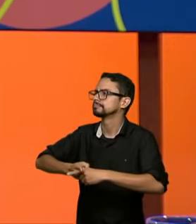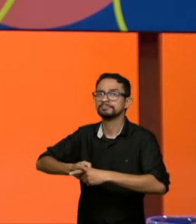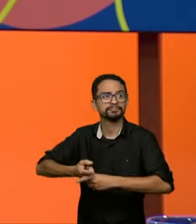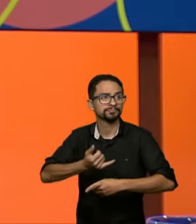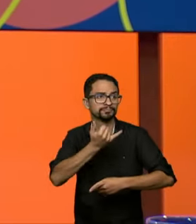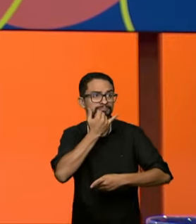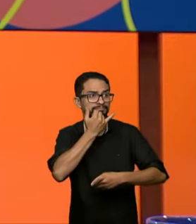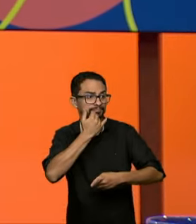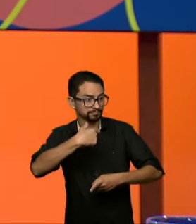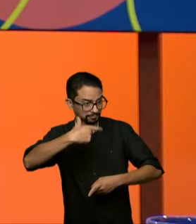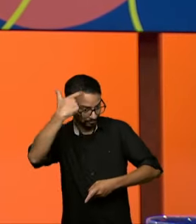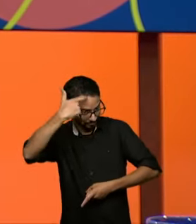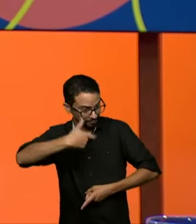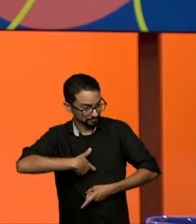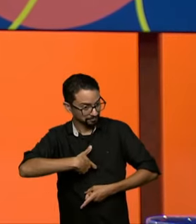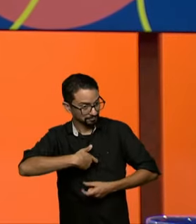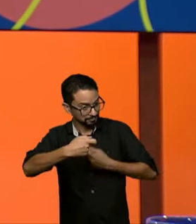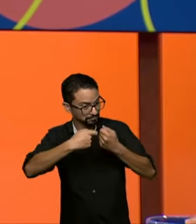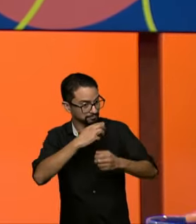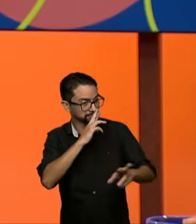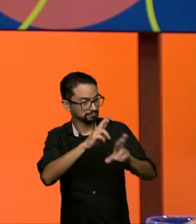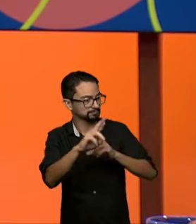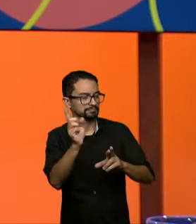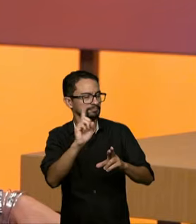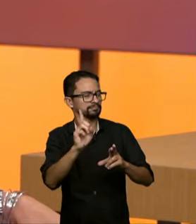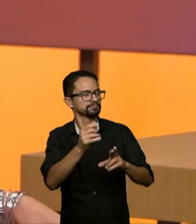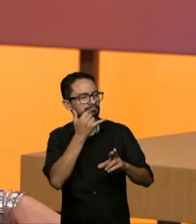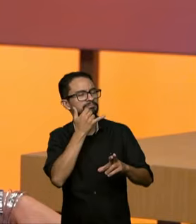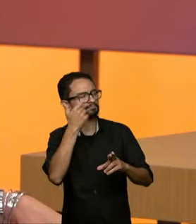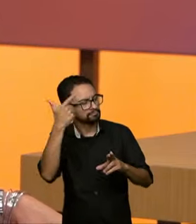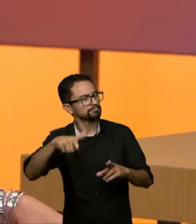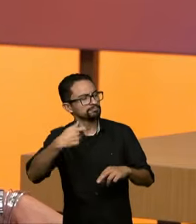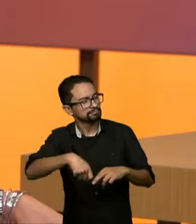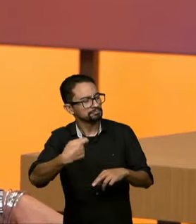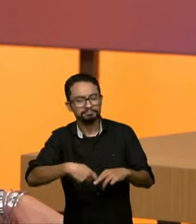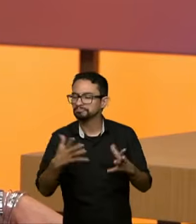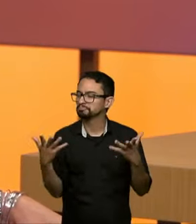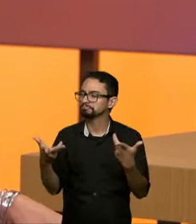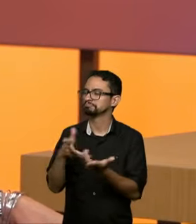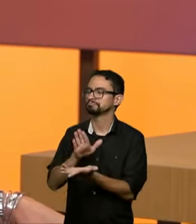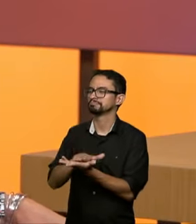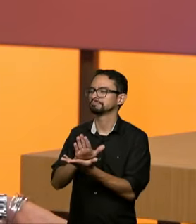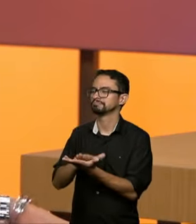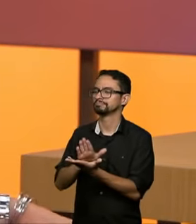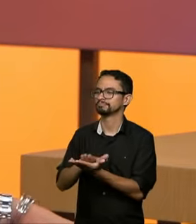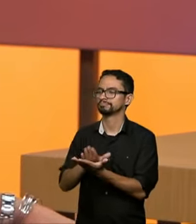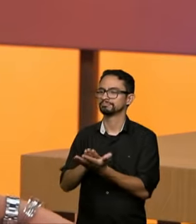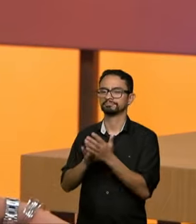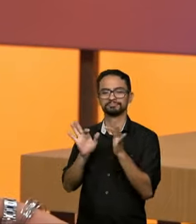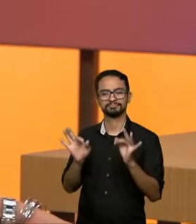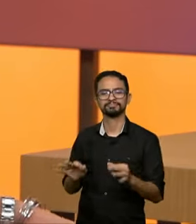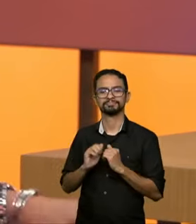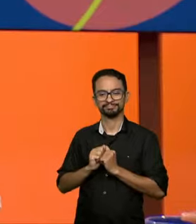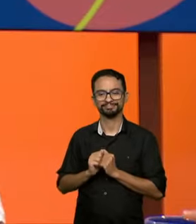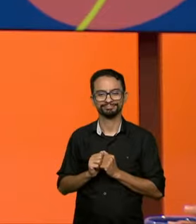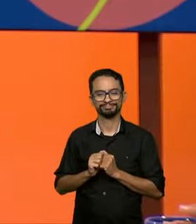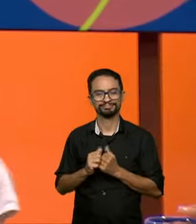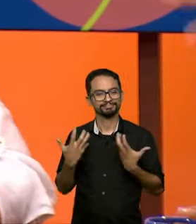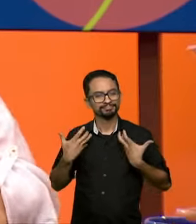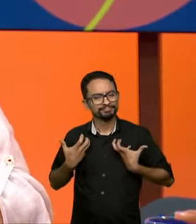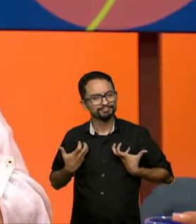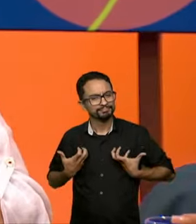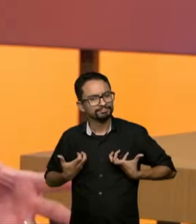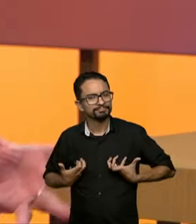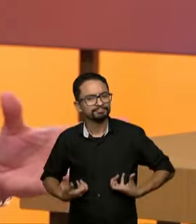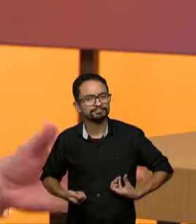conheço a pessoa que te deu a entrevista, não fui eu. Que maravilha, caramba. Alessandra, maravilhosa. Maravilhosa. De saco e ali cheio, que tá você exausta, constatou. Exausta. Ali que